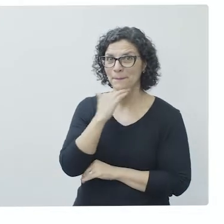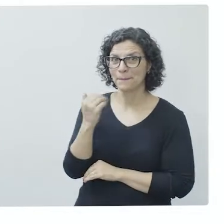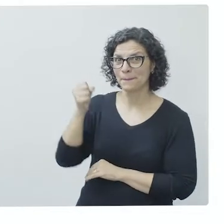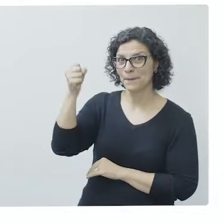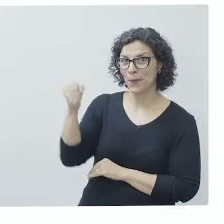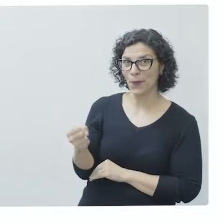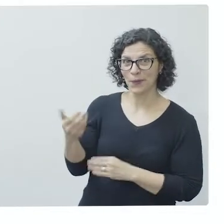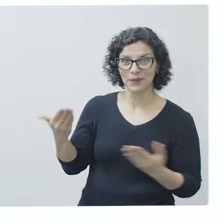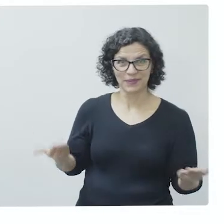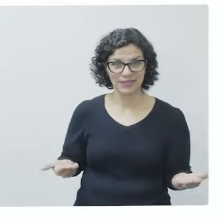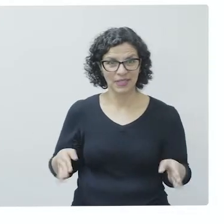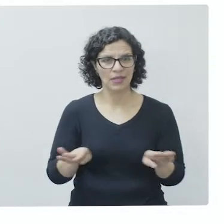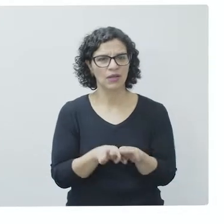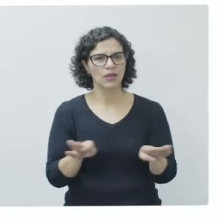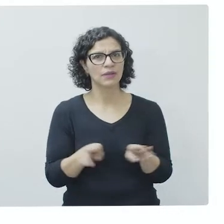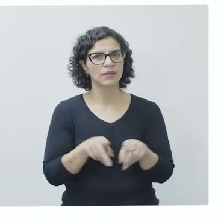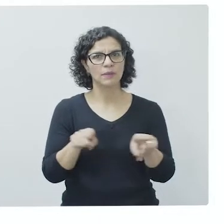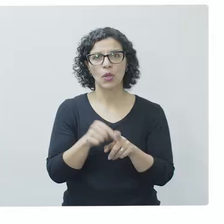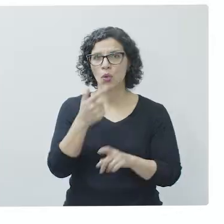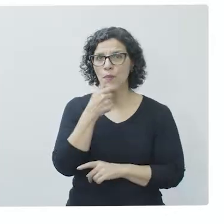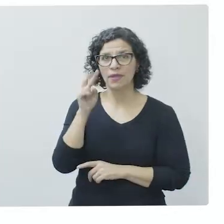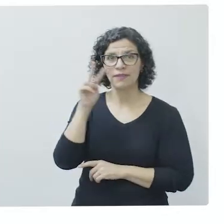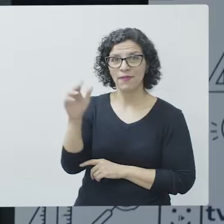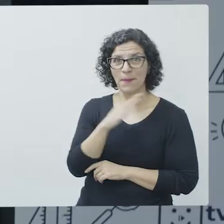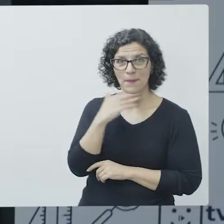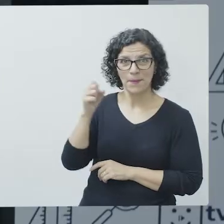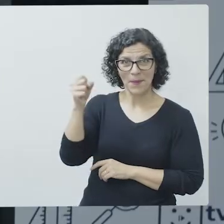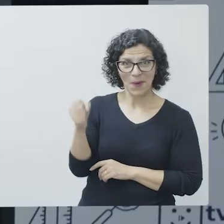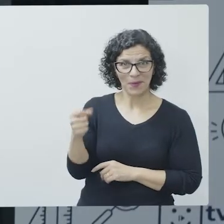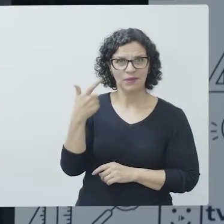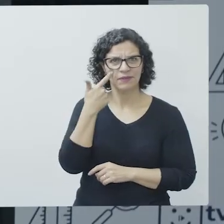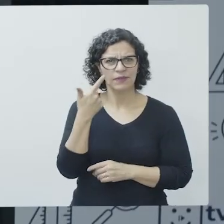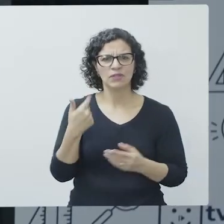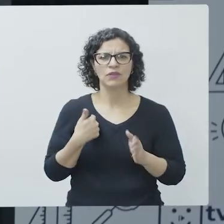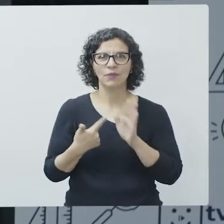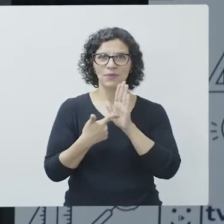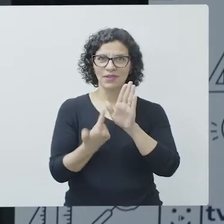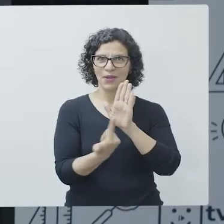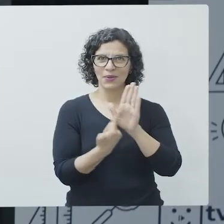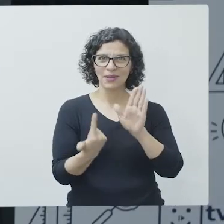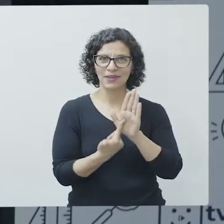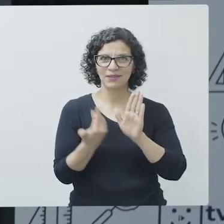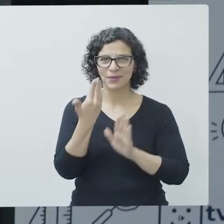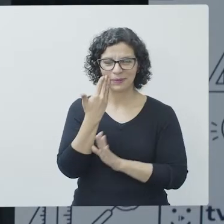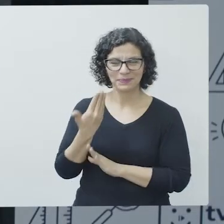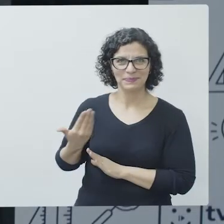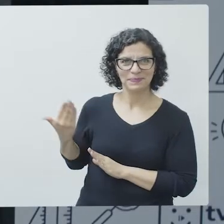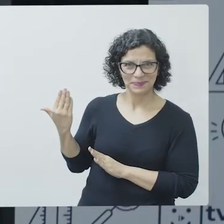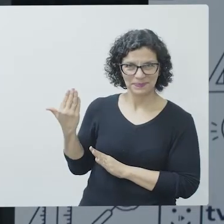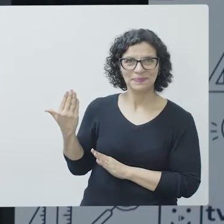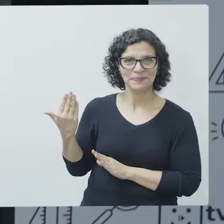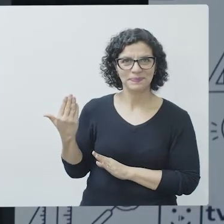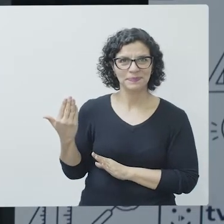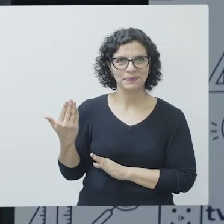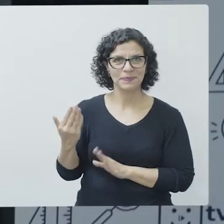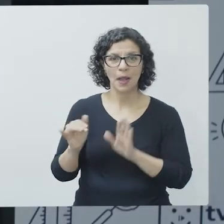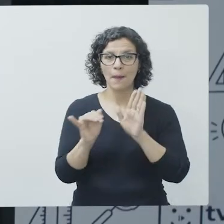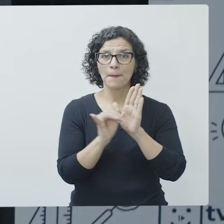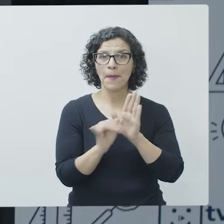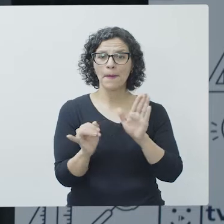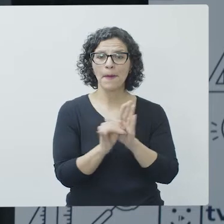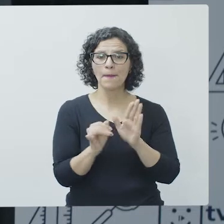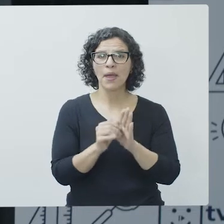a Morte. Esse conto, O Homem que Enxergava a Morte, eu trouxe aqui desse livro, Contos